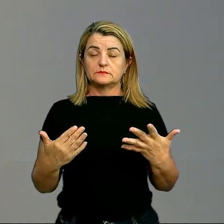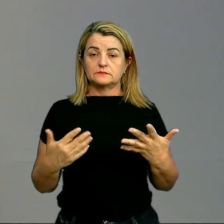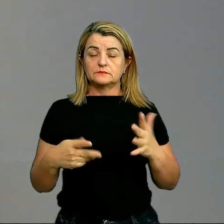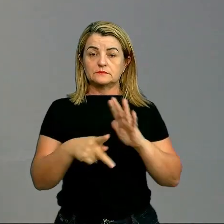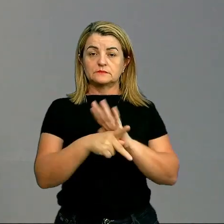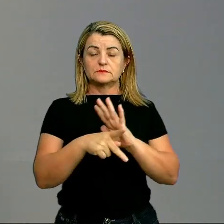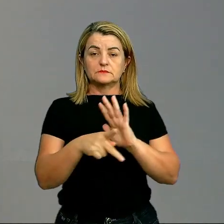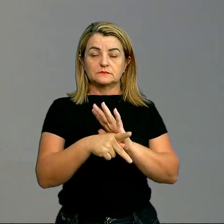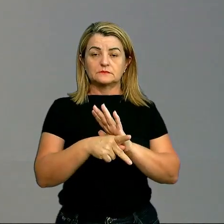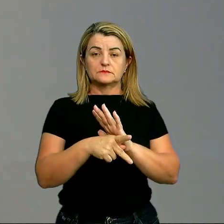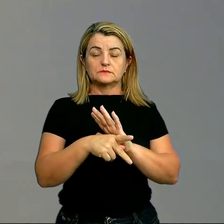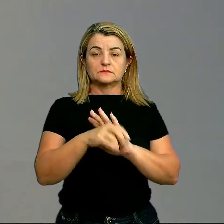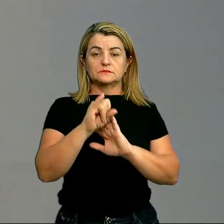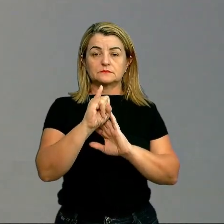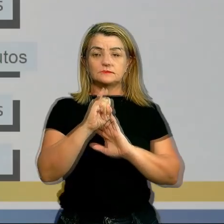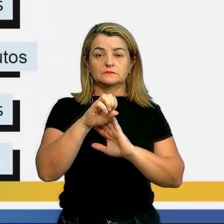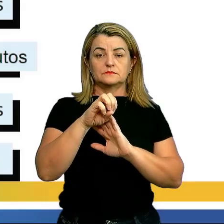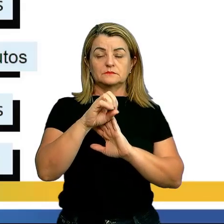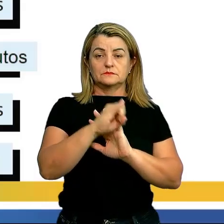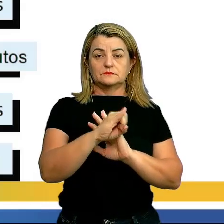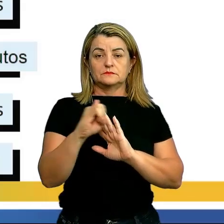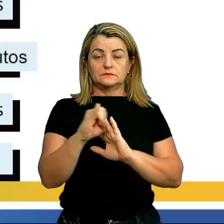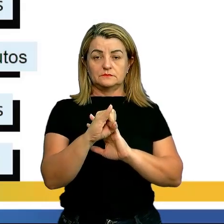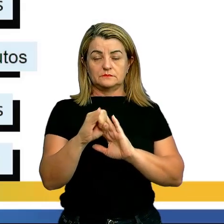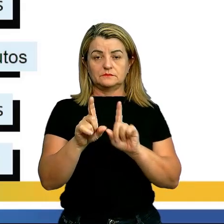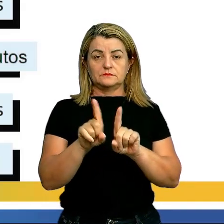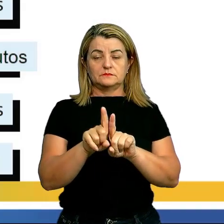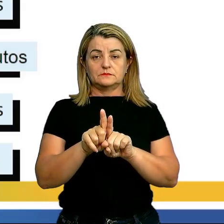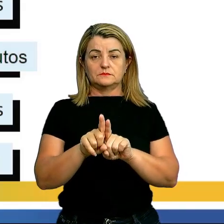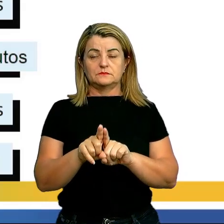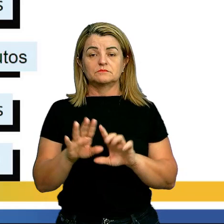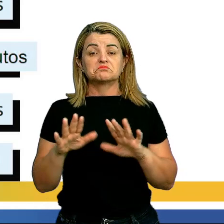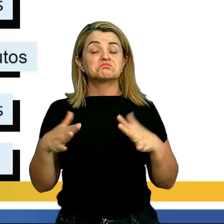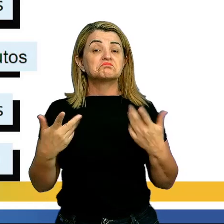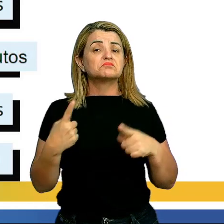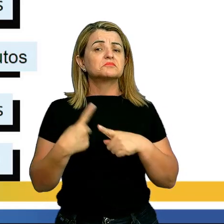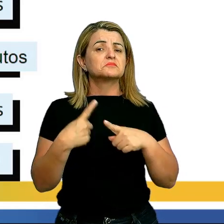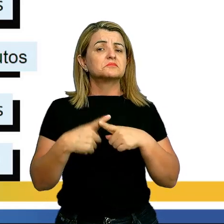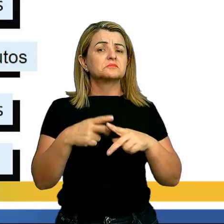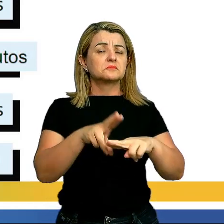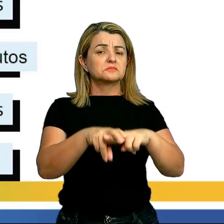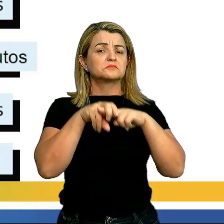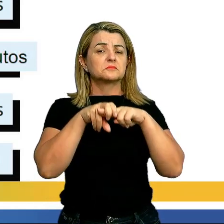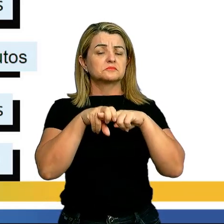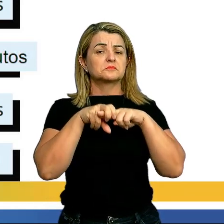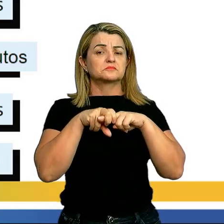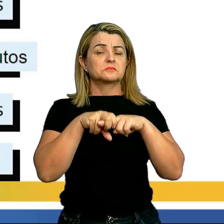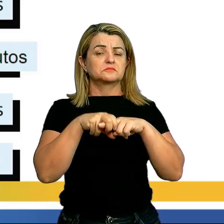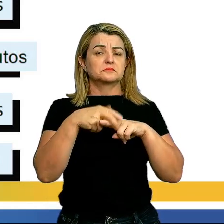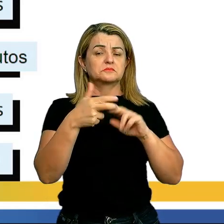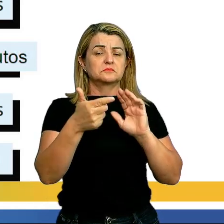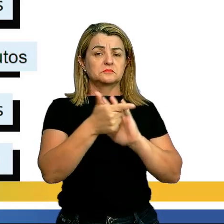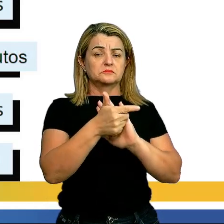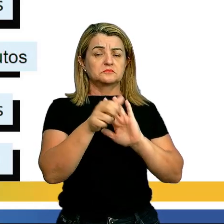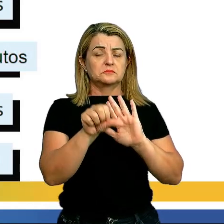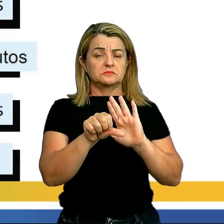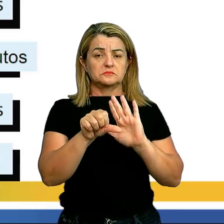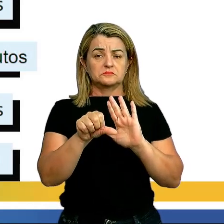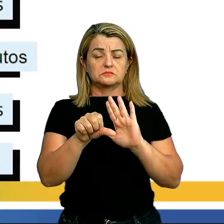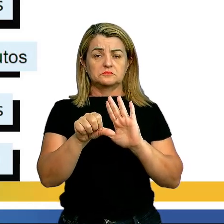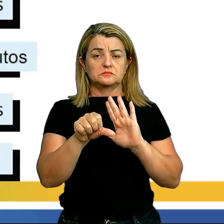de imperialismo também nesse momento. Os motivos da crise de 29 vão ser, como eu já citei, né,